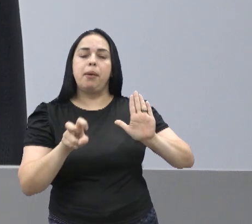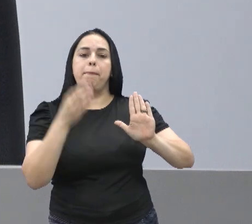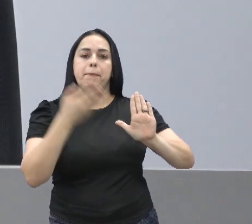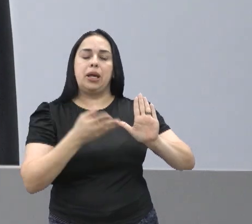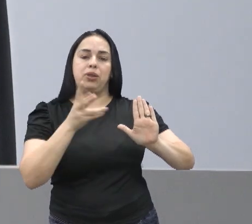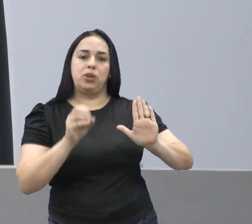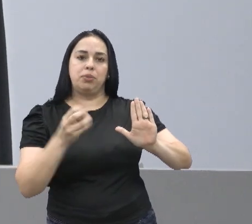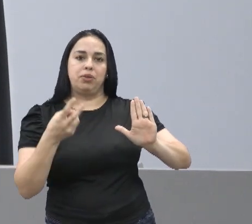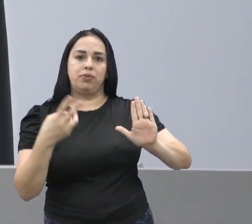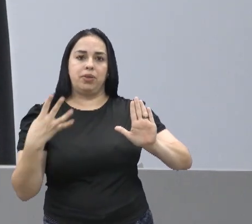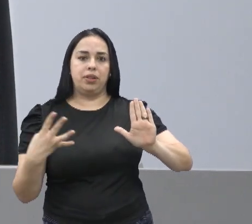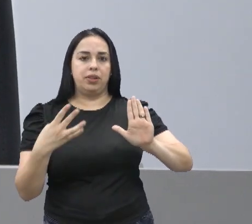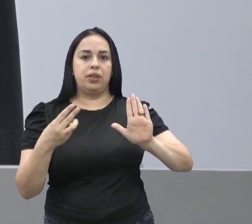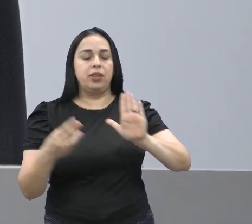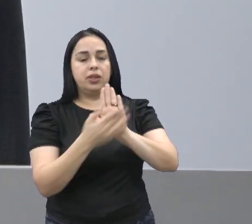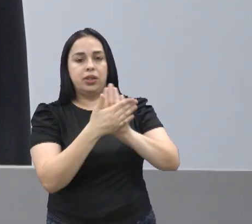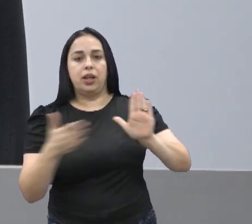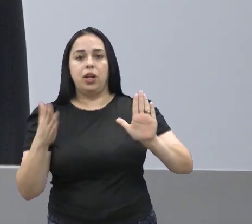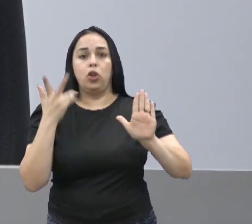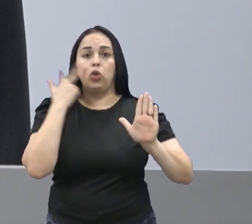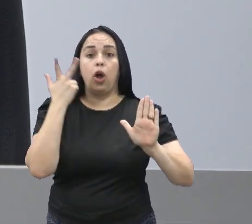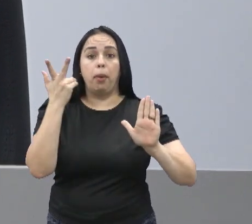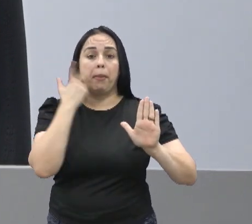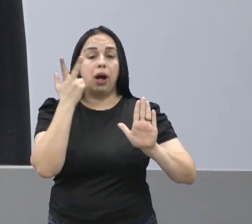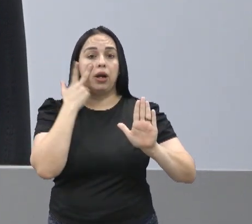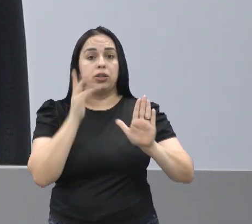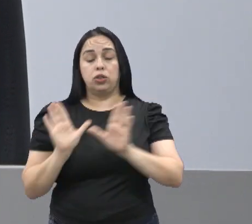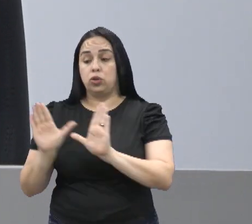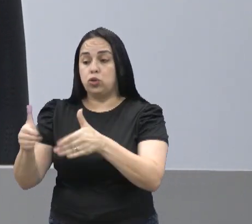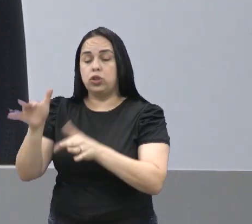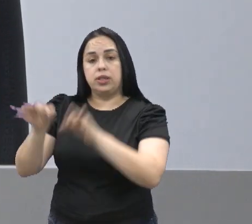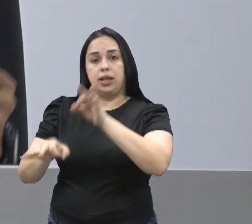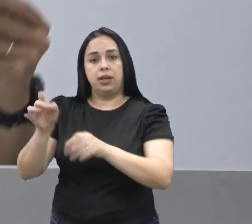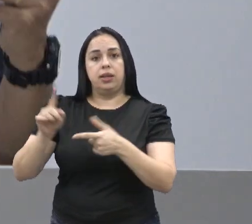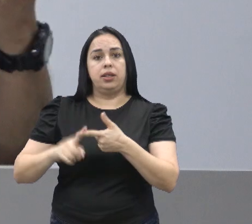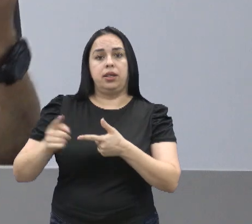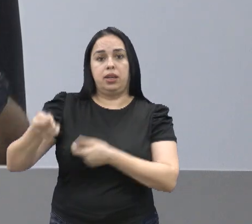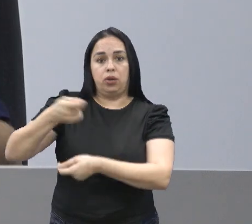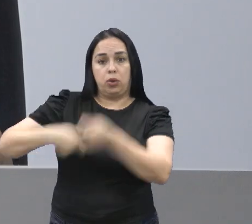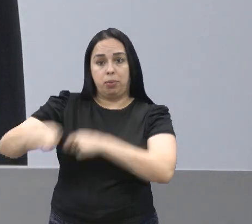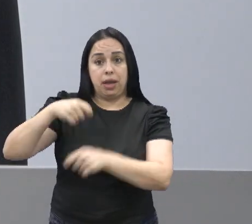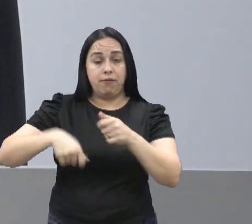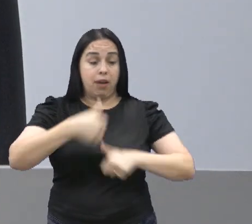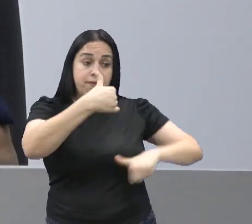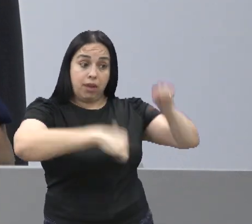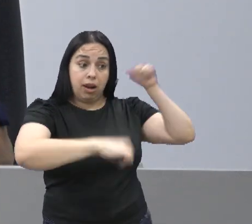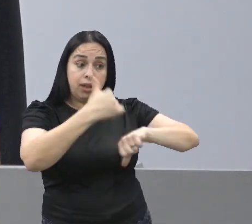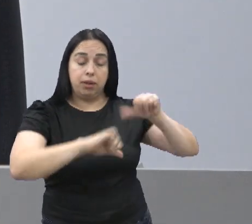255/2023. O rito é ordinário, Comissões de Justiça e Economia.